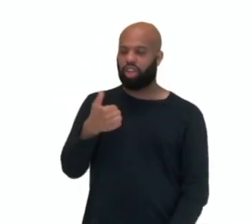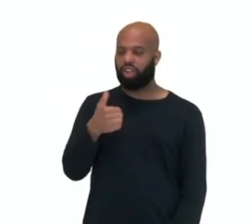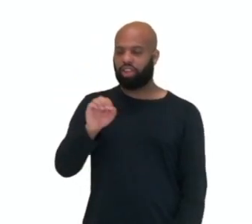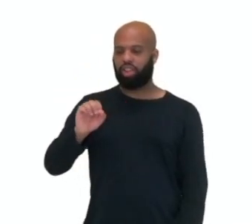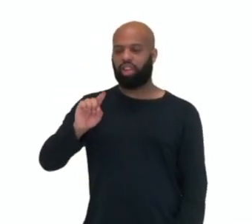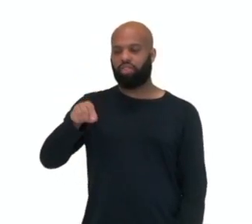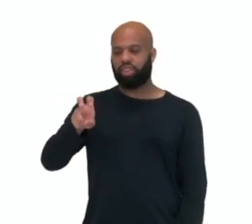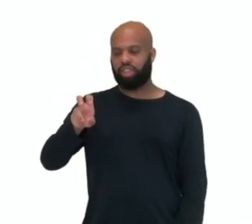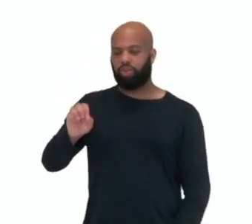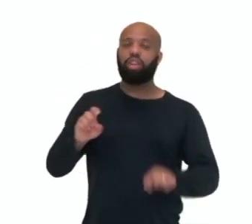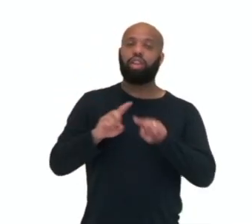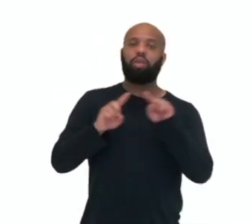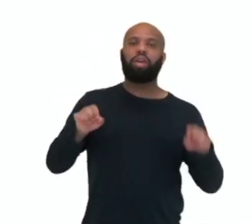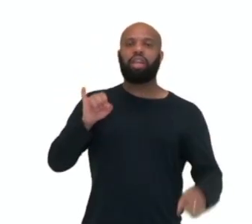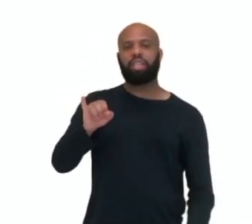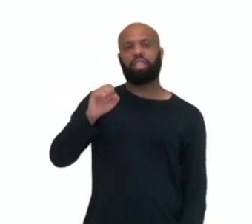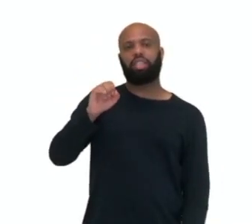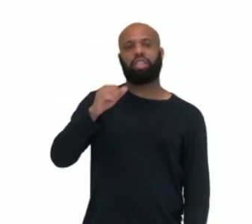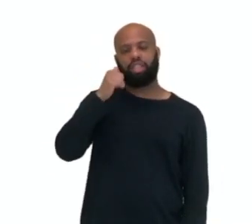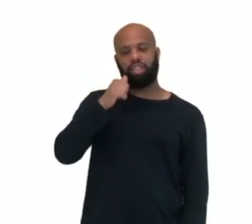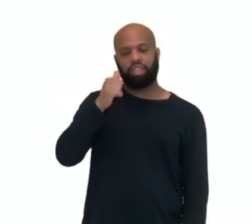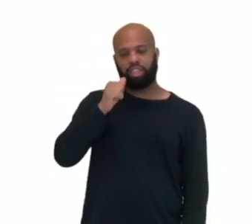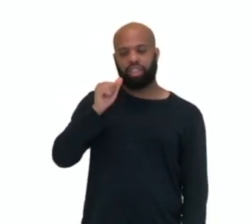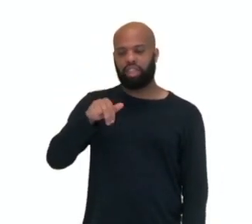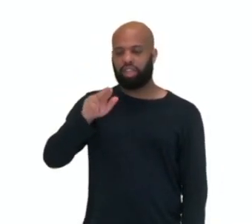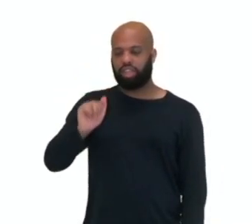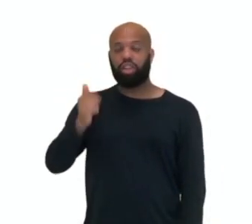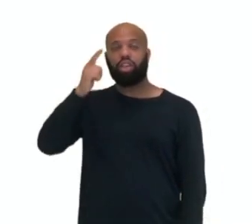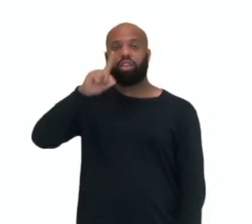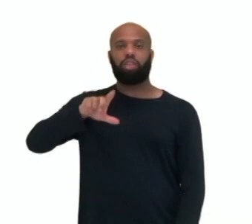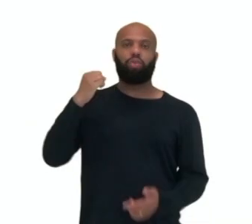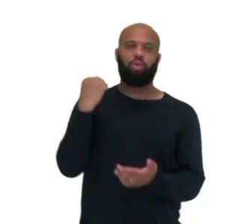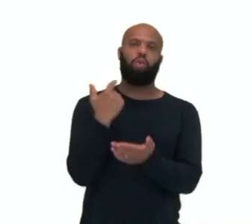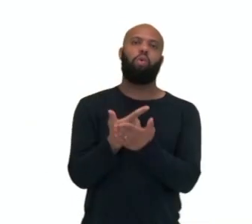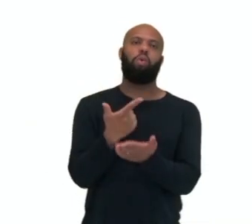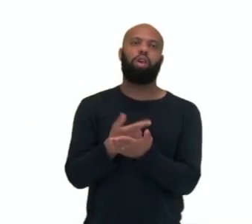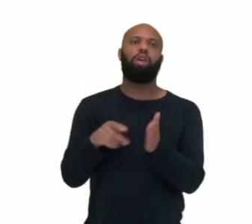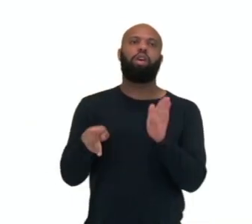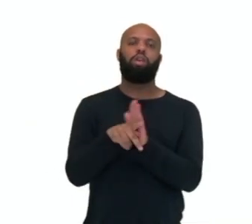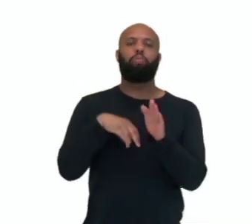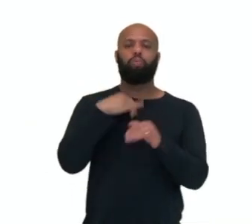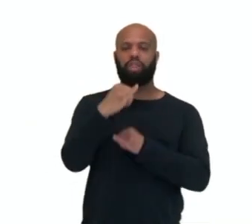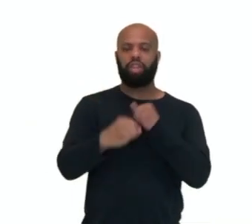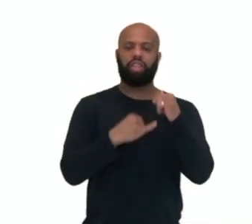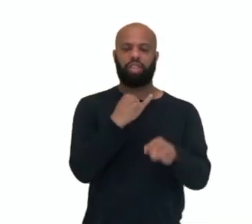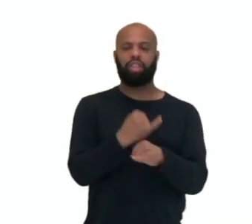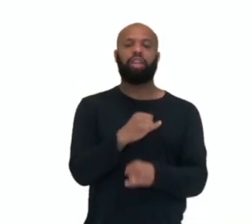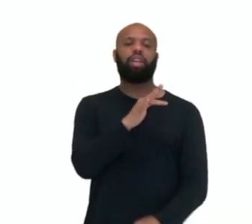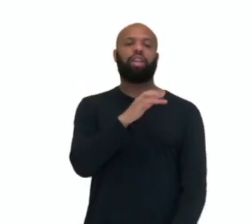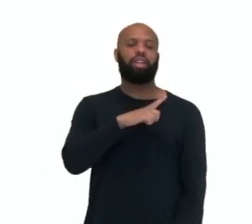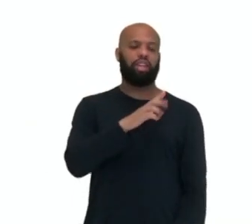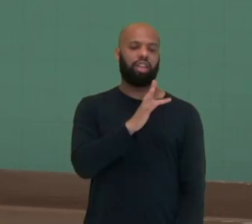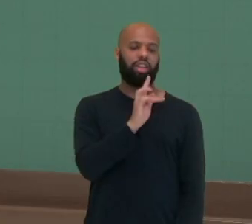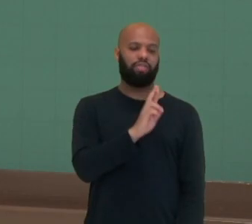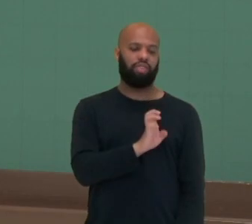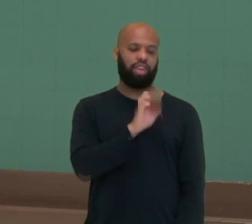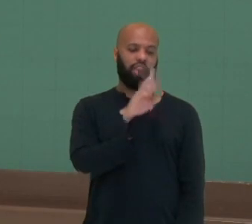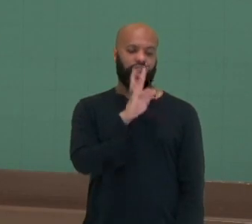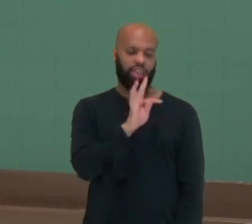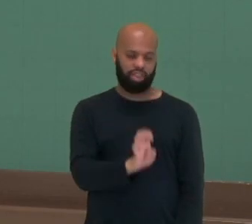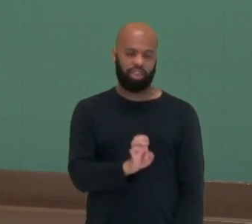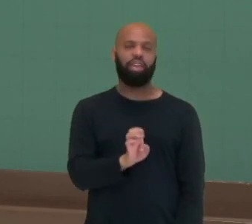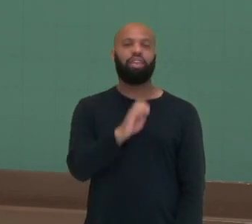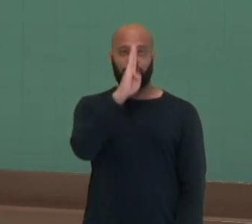se a Ana conseguisse comprar embalagens pela internet com frete grátis, em vez de ter que se deslocar até